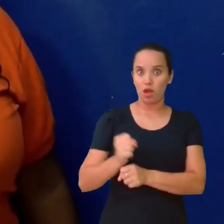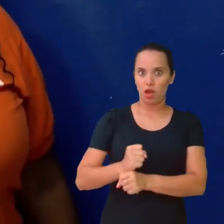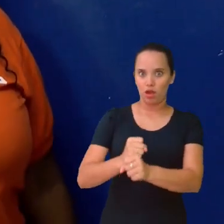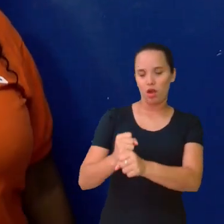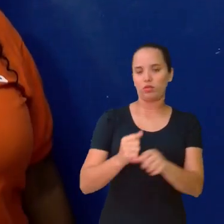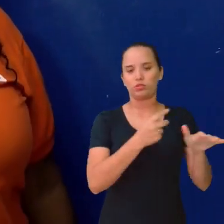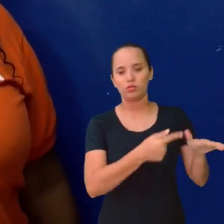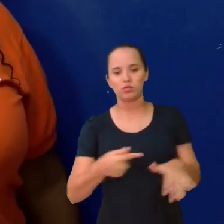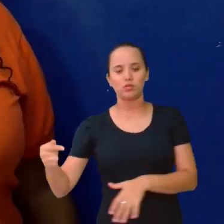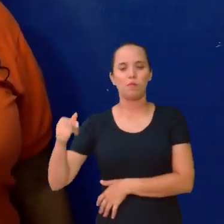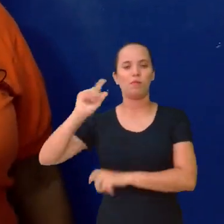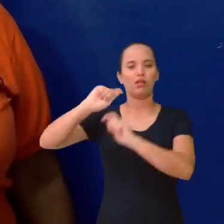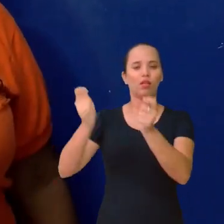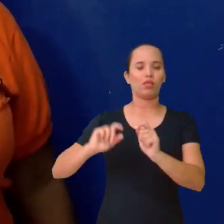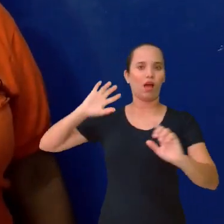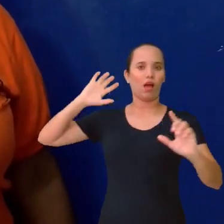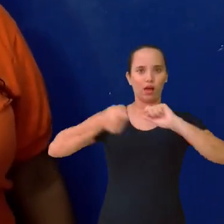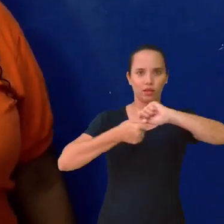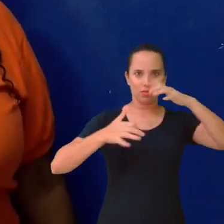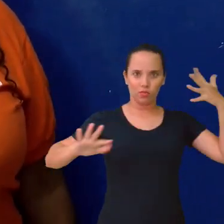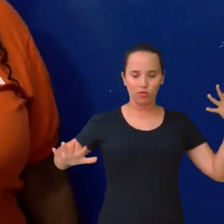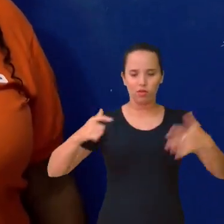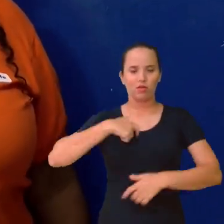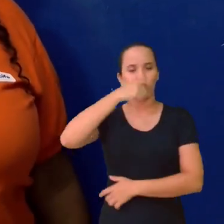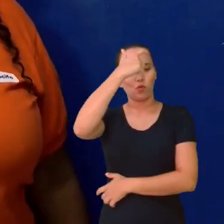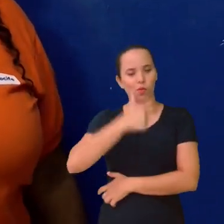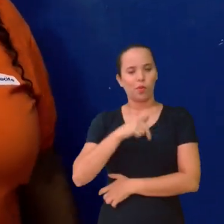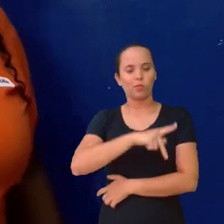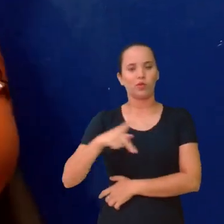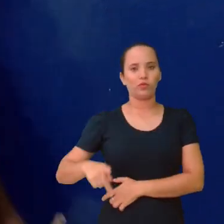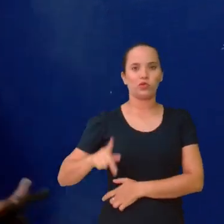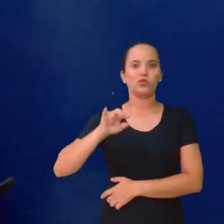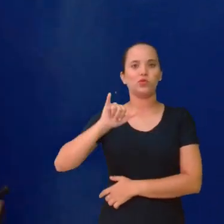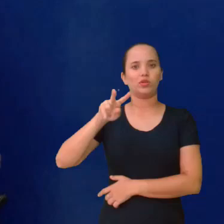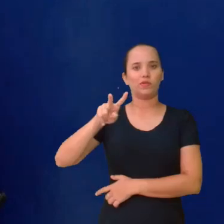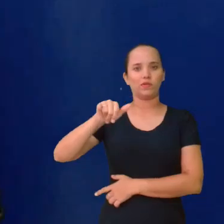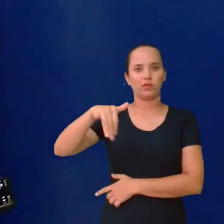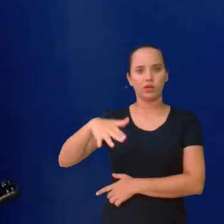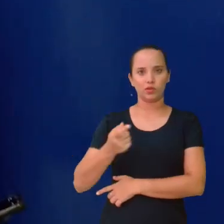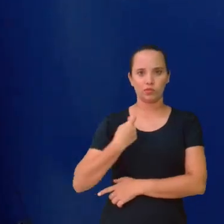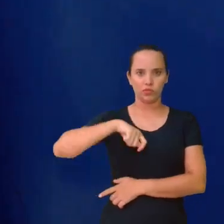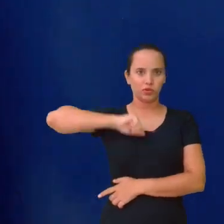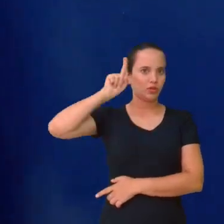Eu sou a professora Ivânia França e este é o meu sinal. Vamos lá?